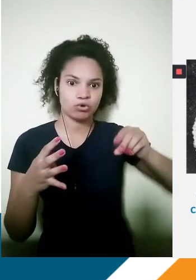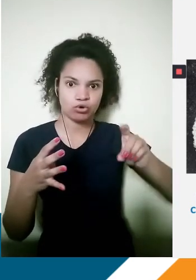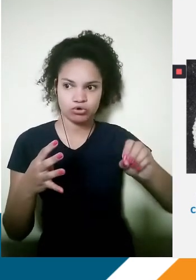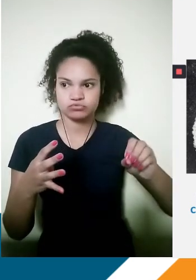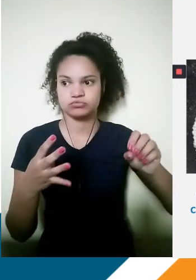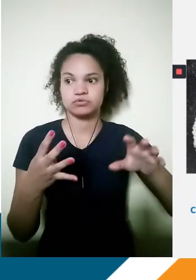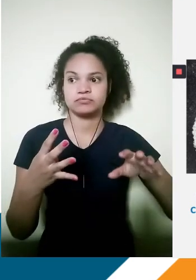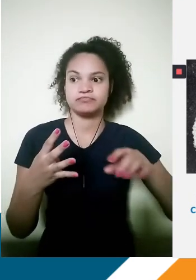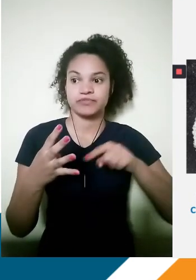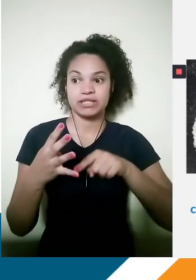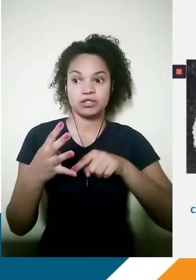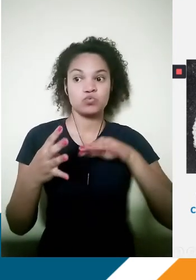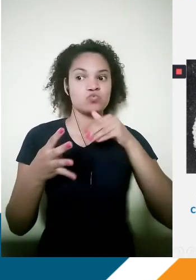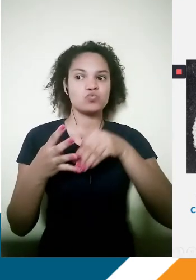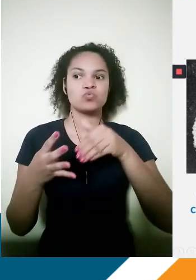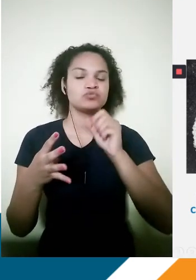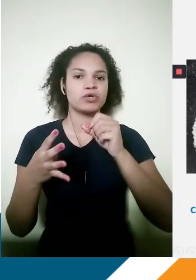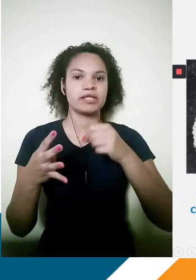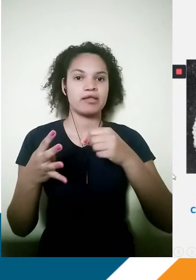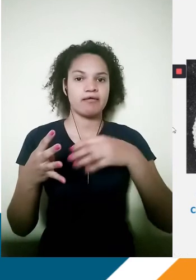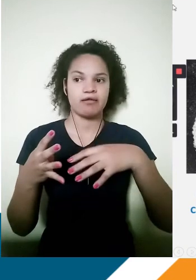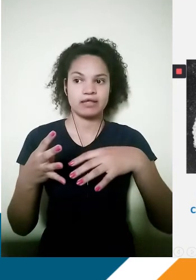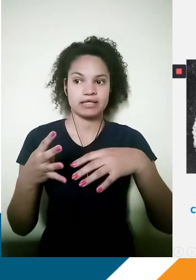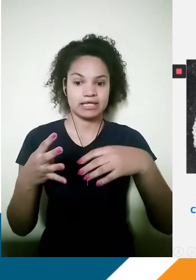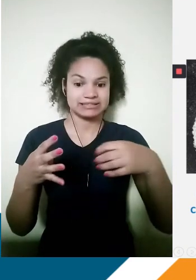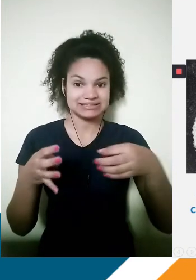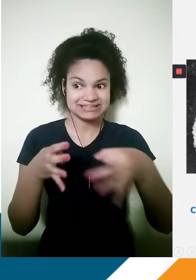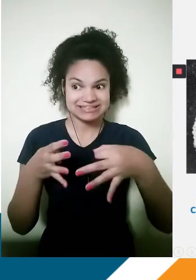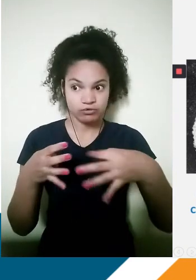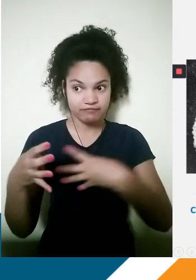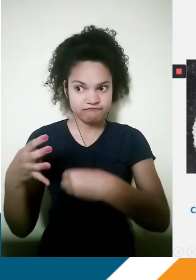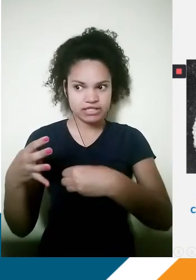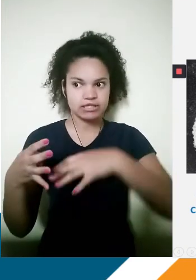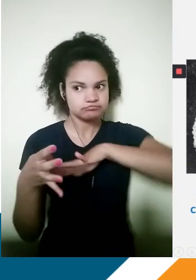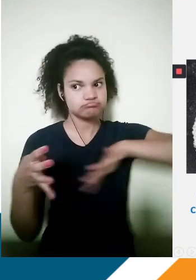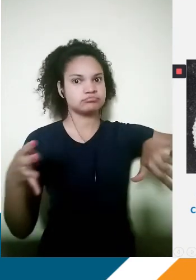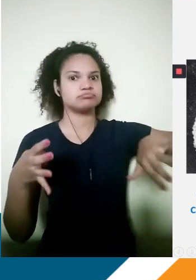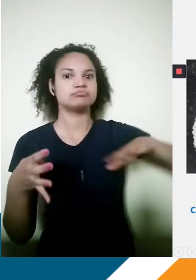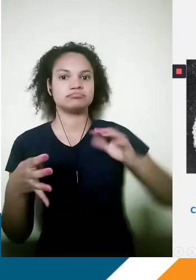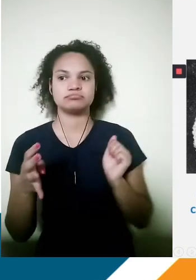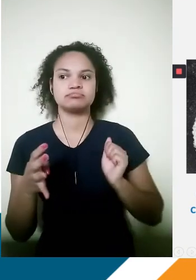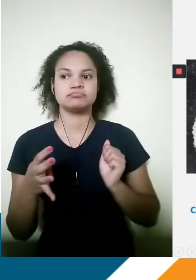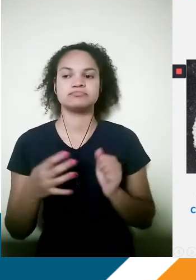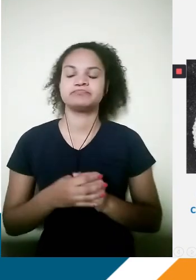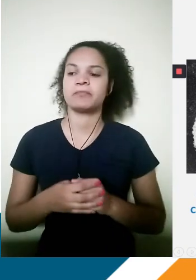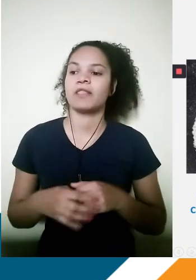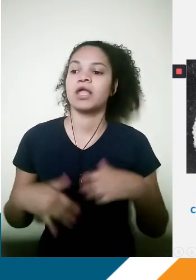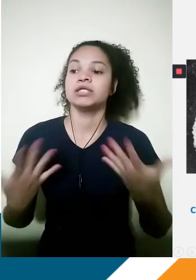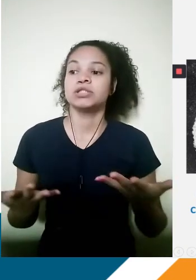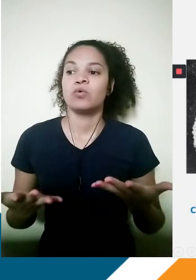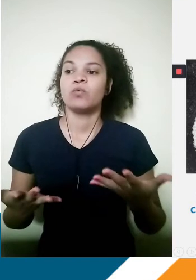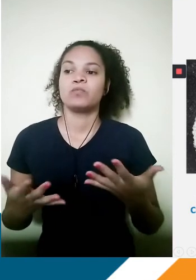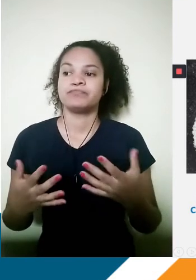separadas. E essa estrutura do cromossomo, estou fazendo uma revisão desses slides, com